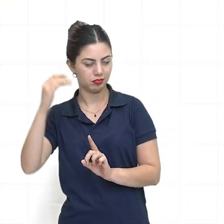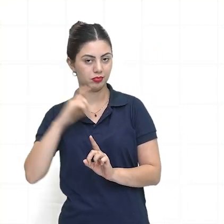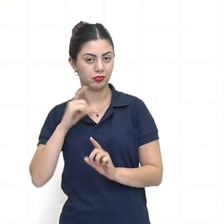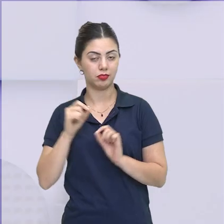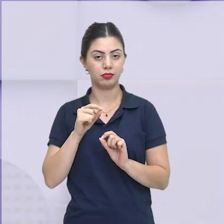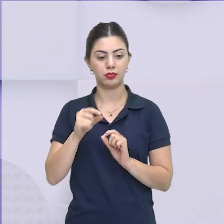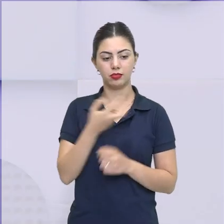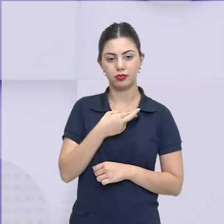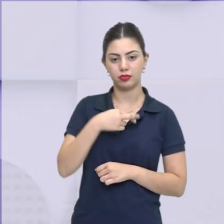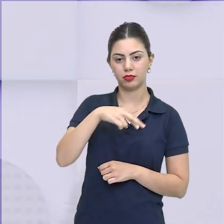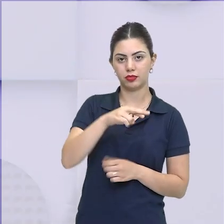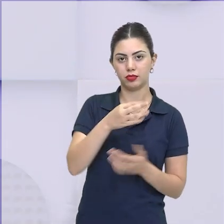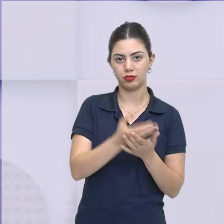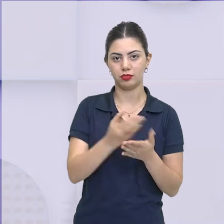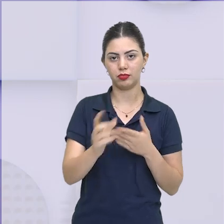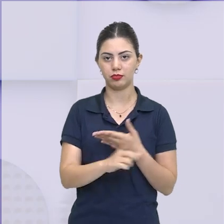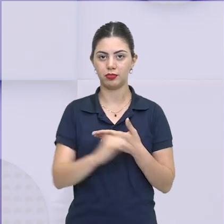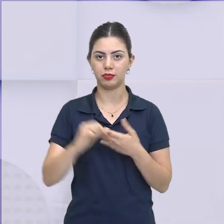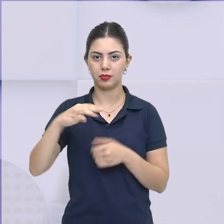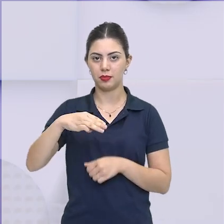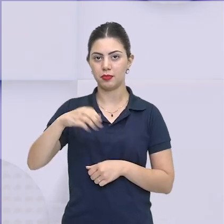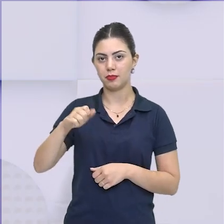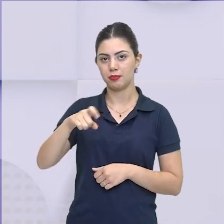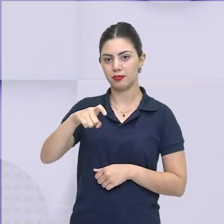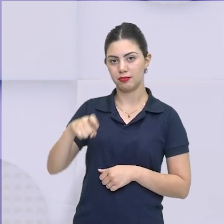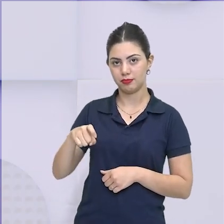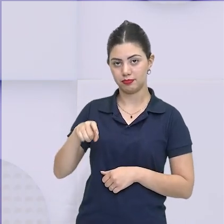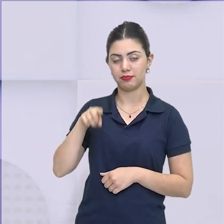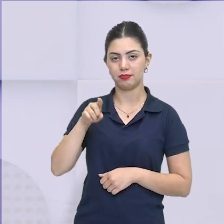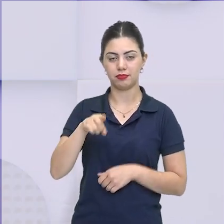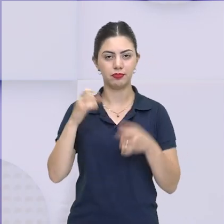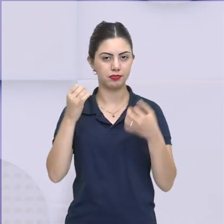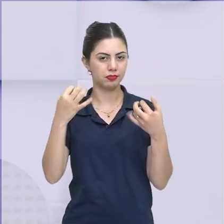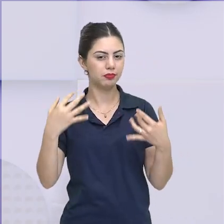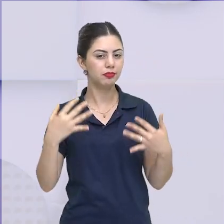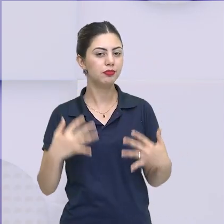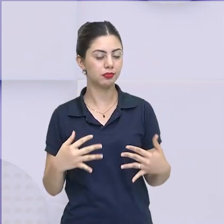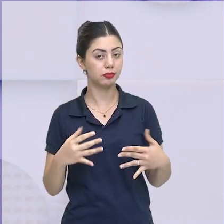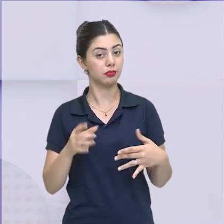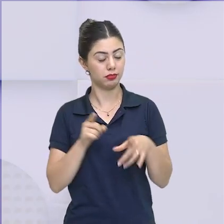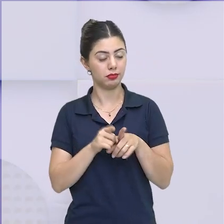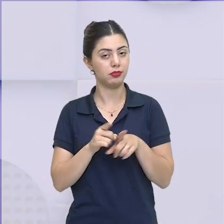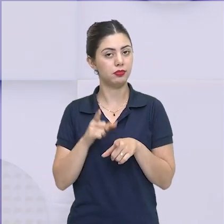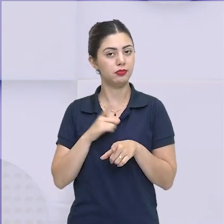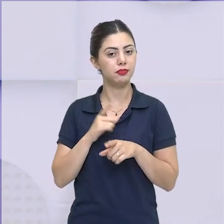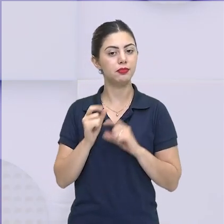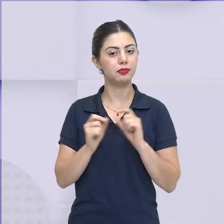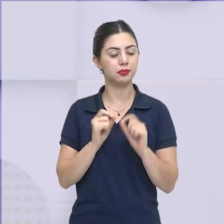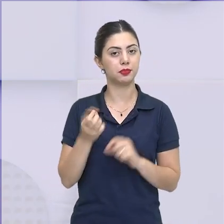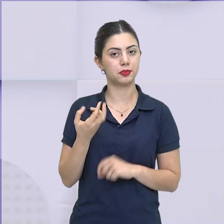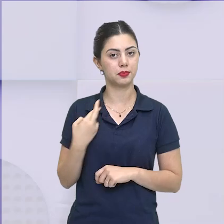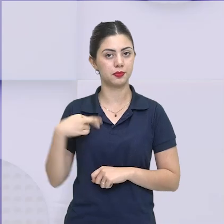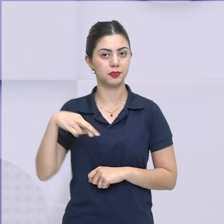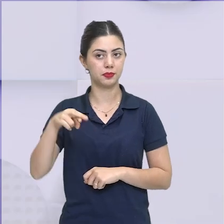das Religiões, Max Weber, ele já falava, ele até inclusive fez uma diferenciação entre religiões ocidentais e